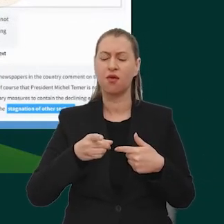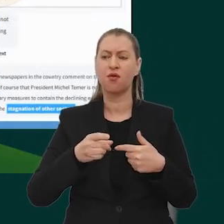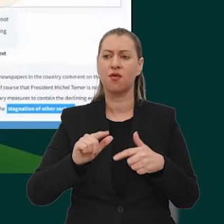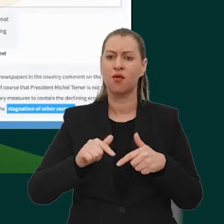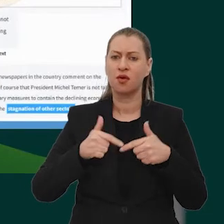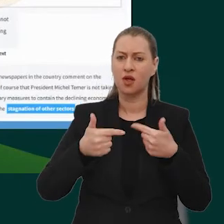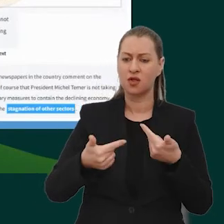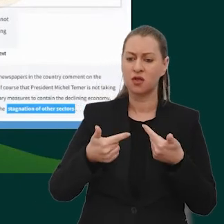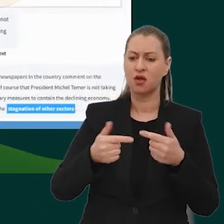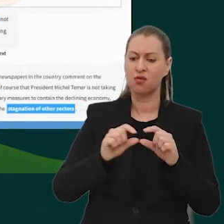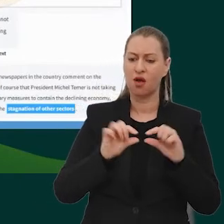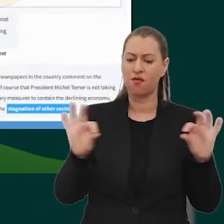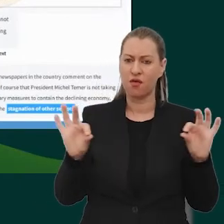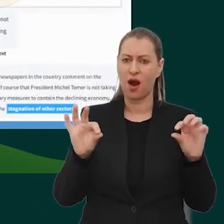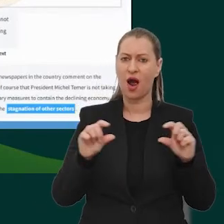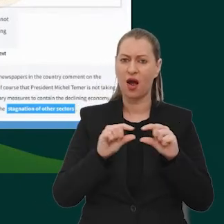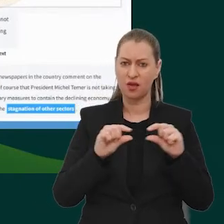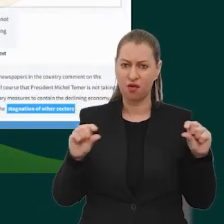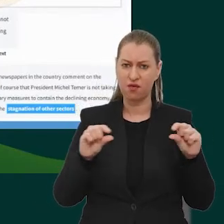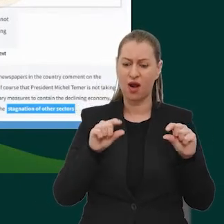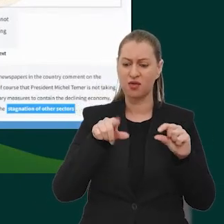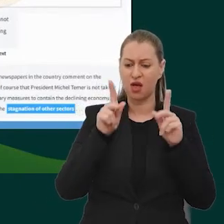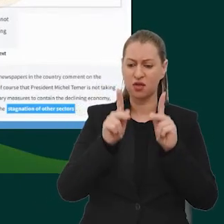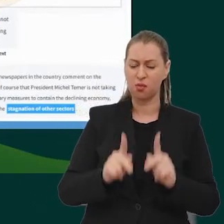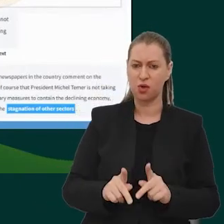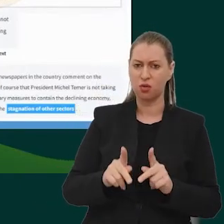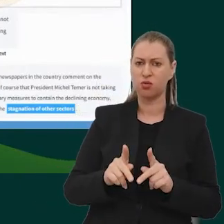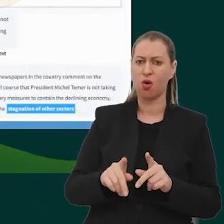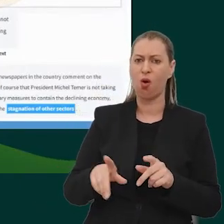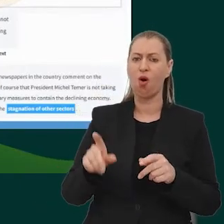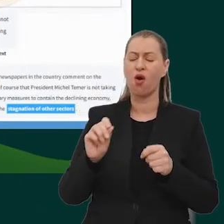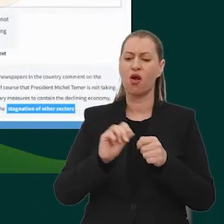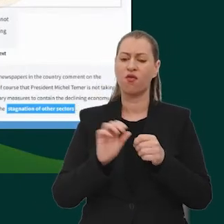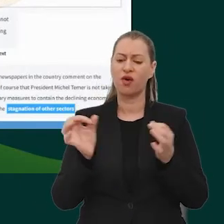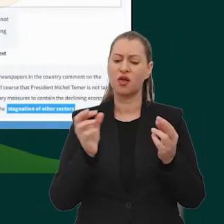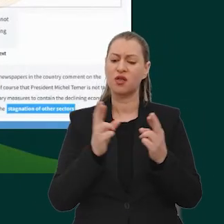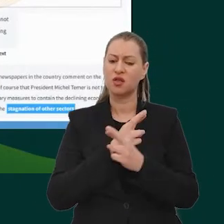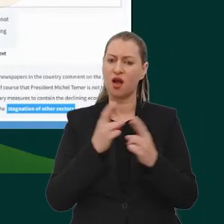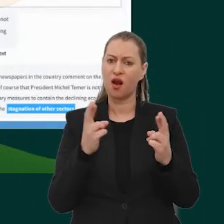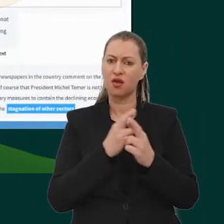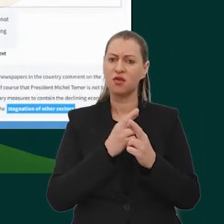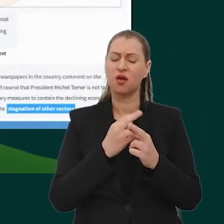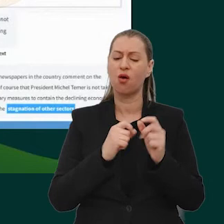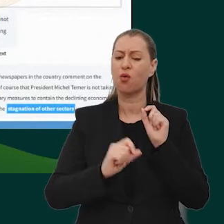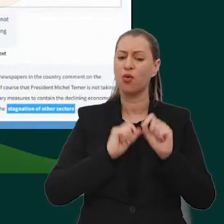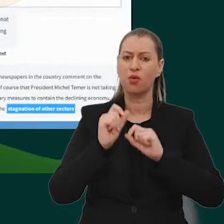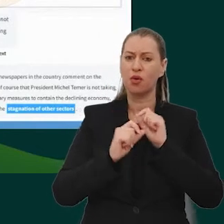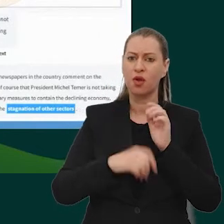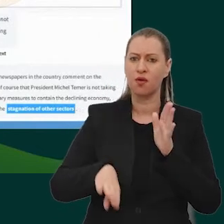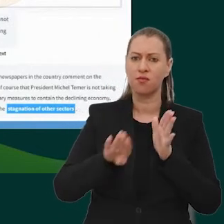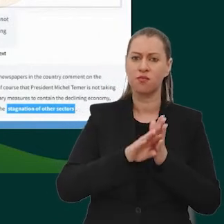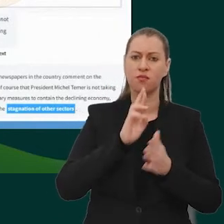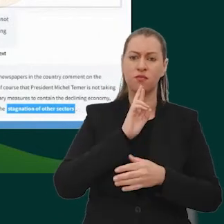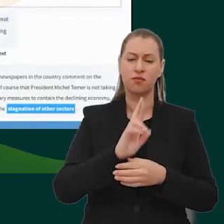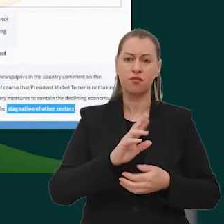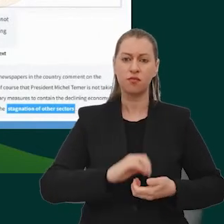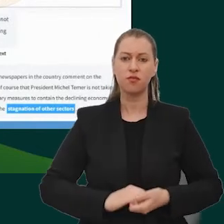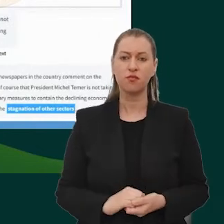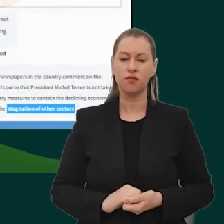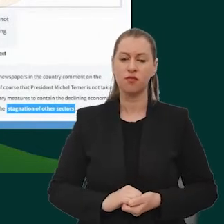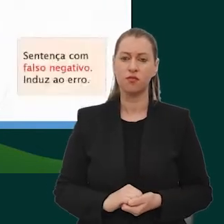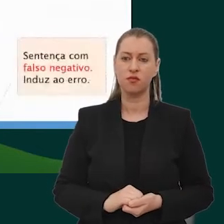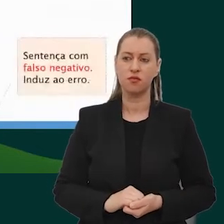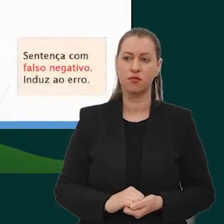agindo naquela frase é tal pessoa. Então ele vai fazendo essas pequenas correferências e consegue chegar à resposta.